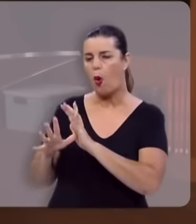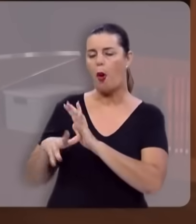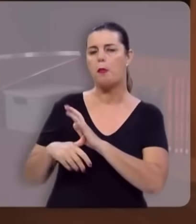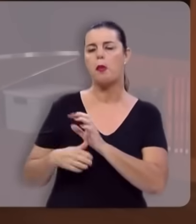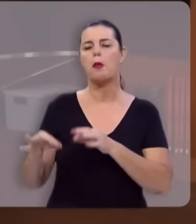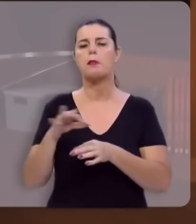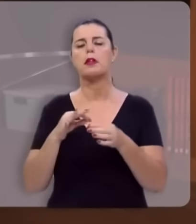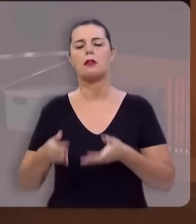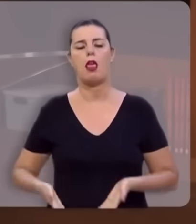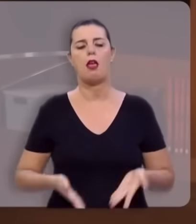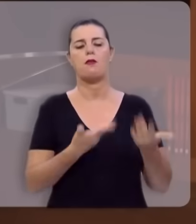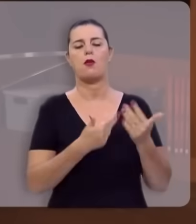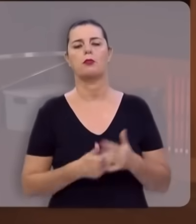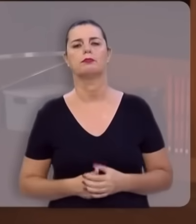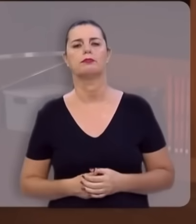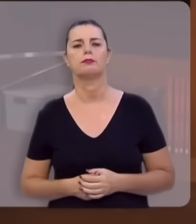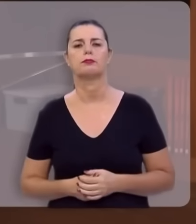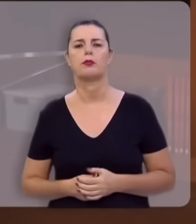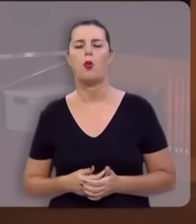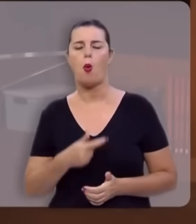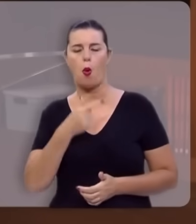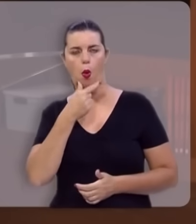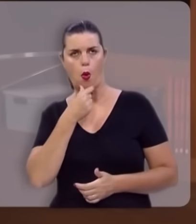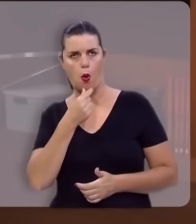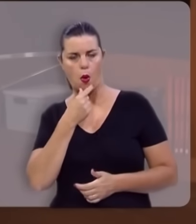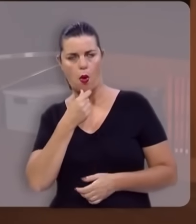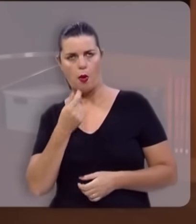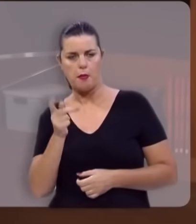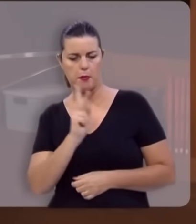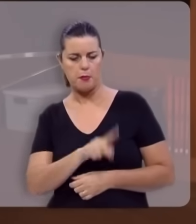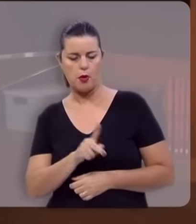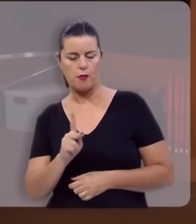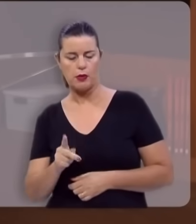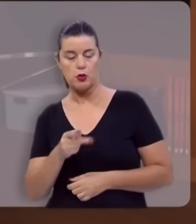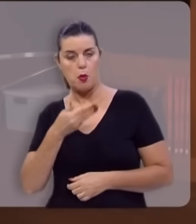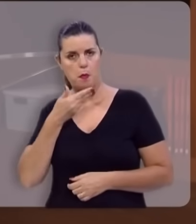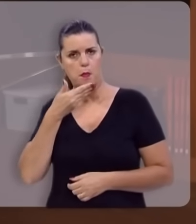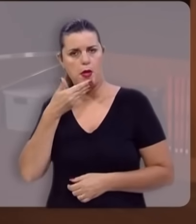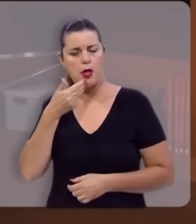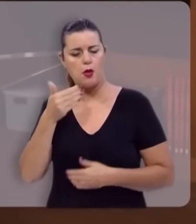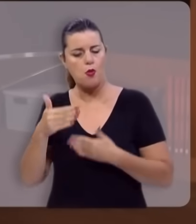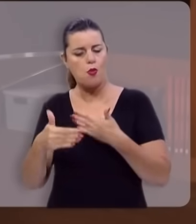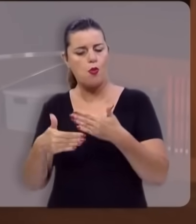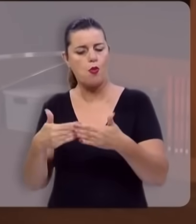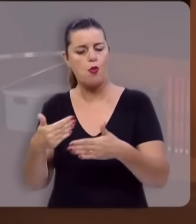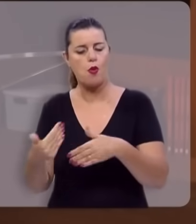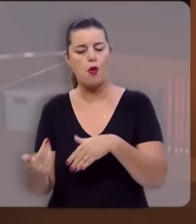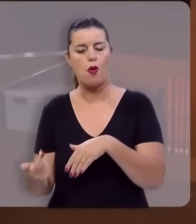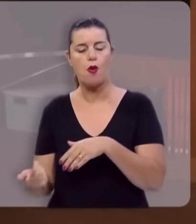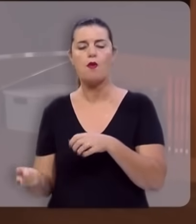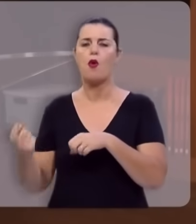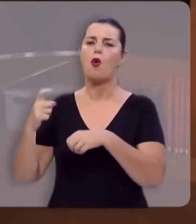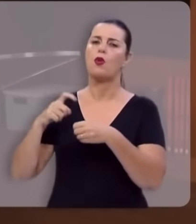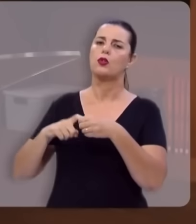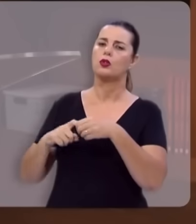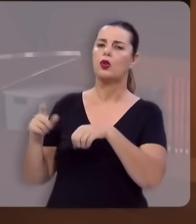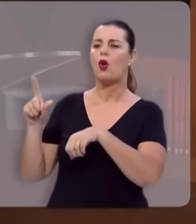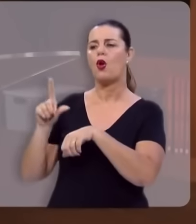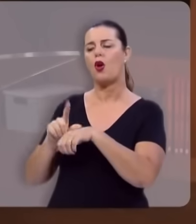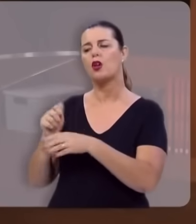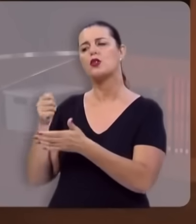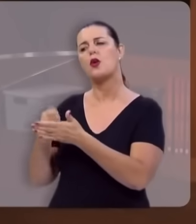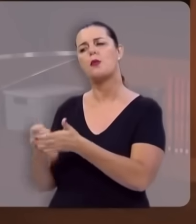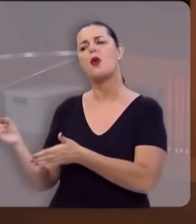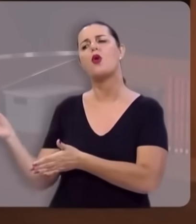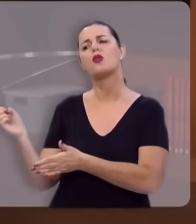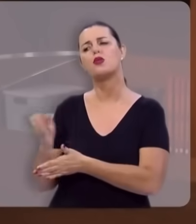Ele voltou, quando melhorou, a loja comprou novas roupas, novos calçados,